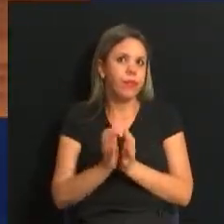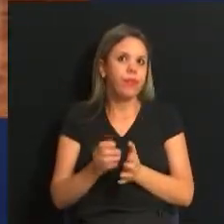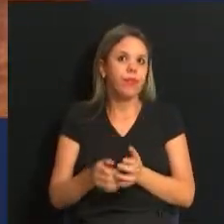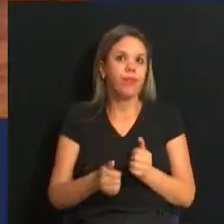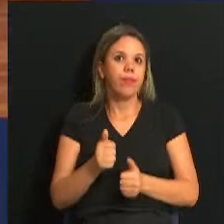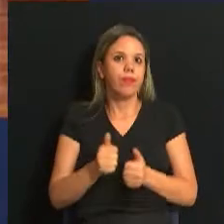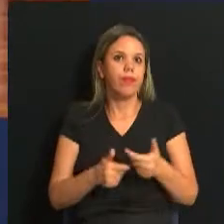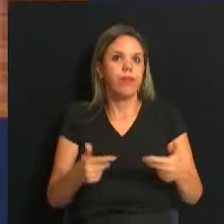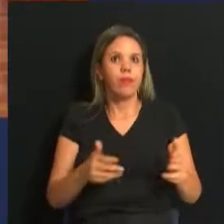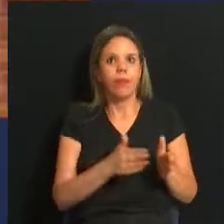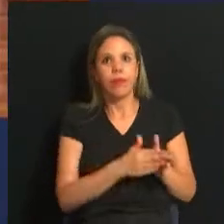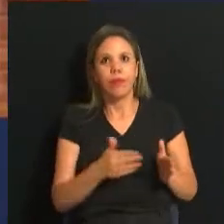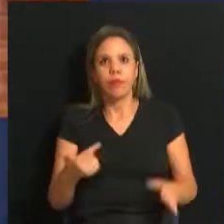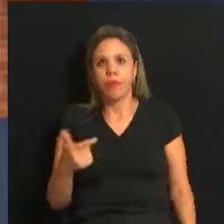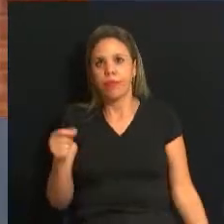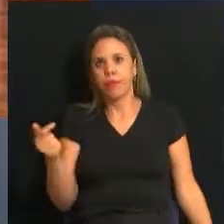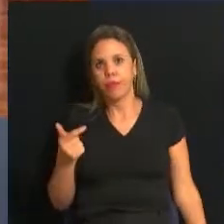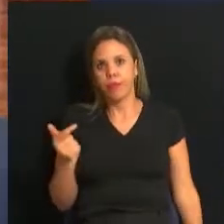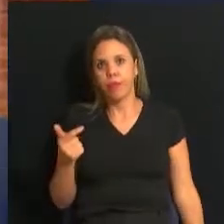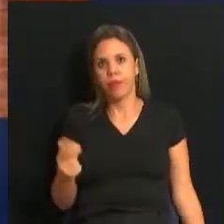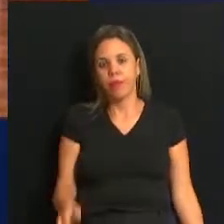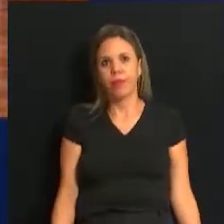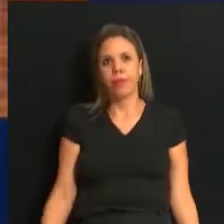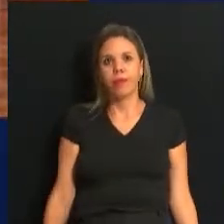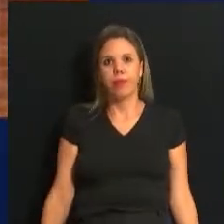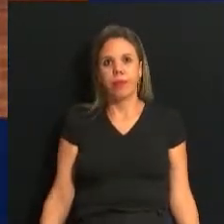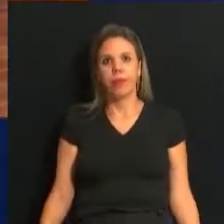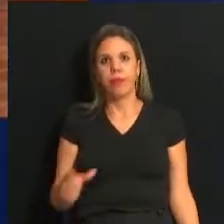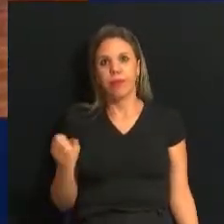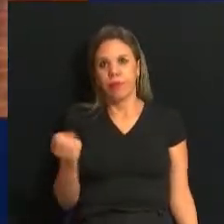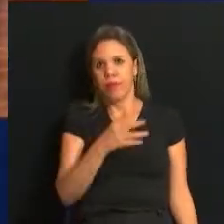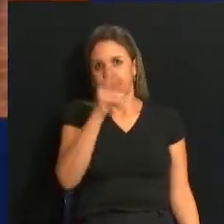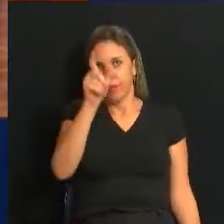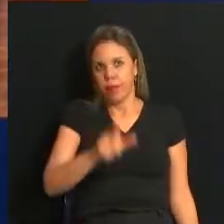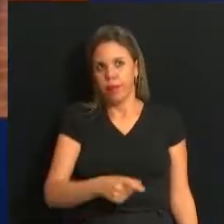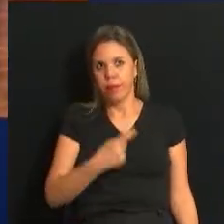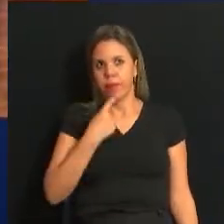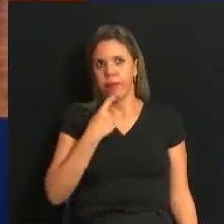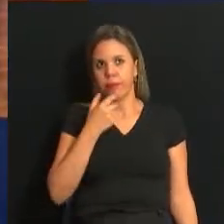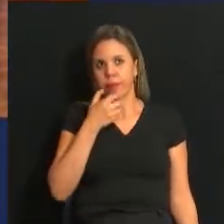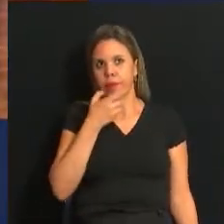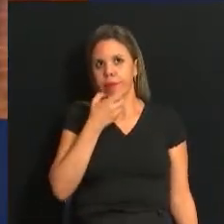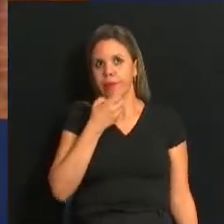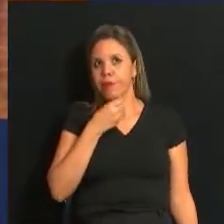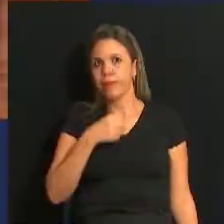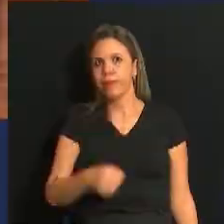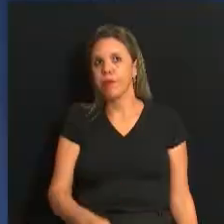temporada 2022. Tem cara nova aqui em Campinas.